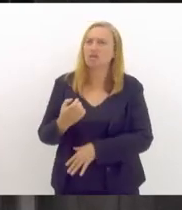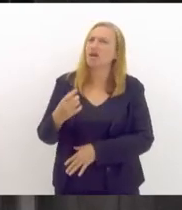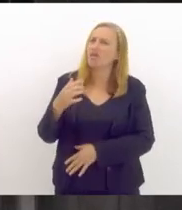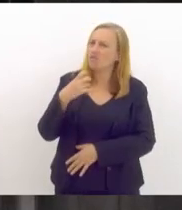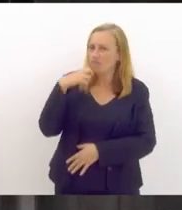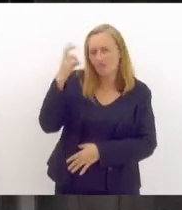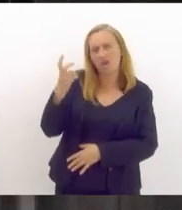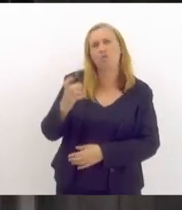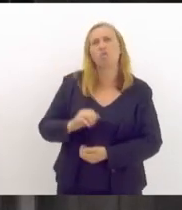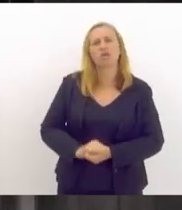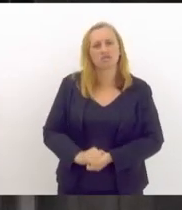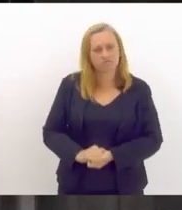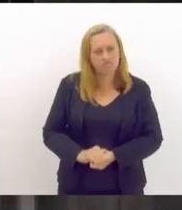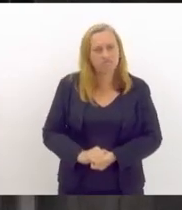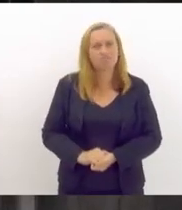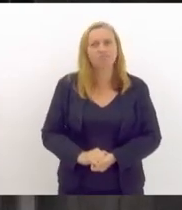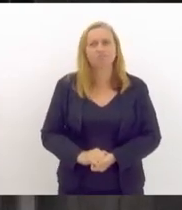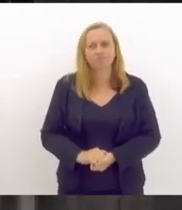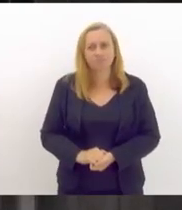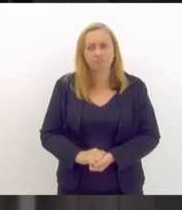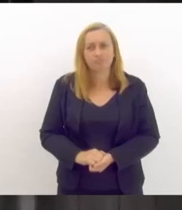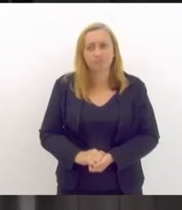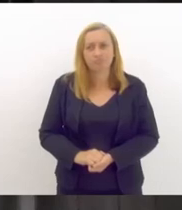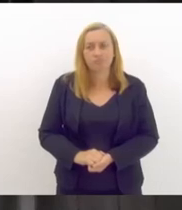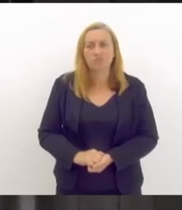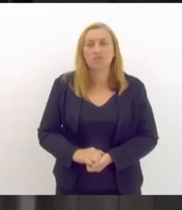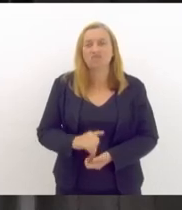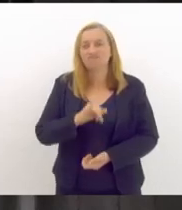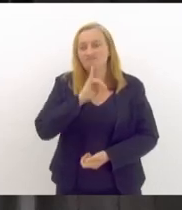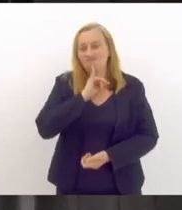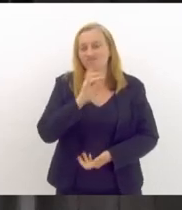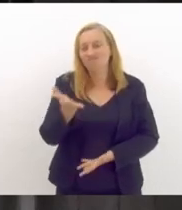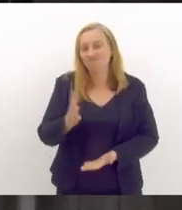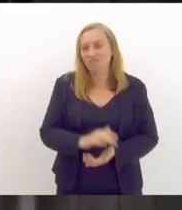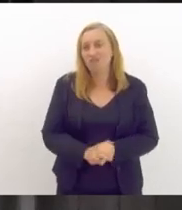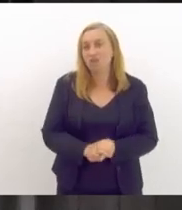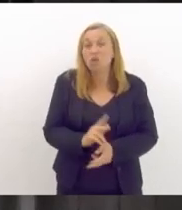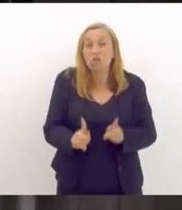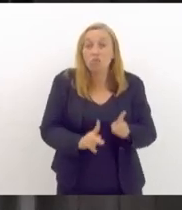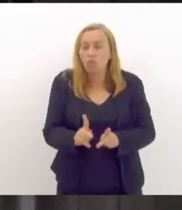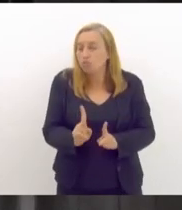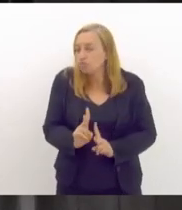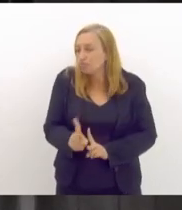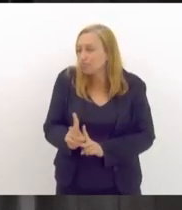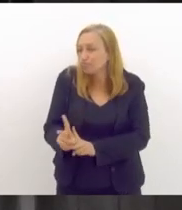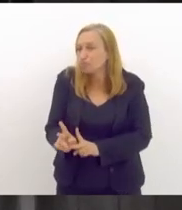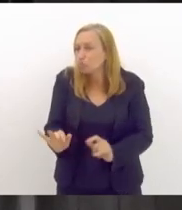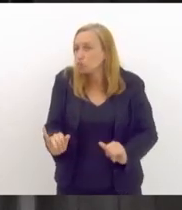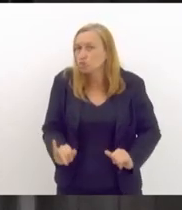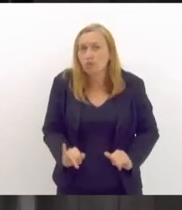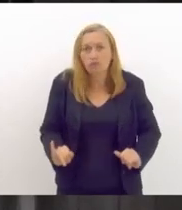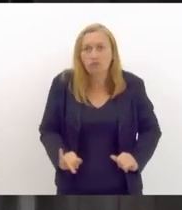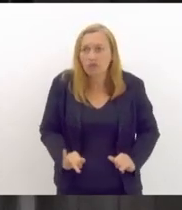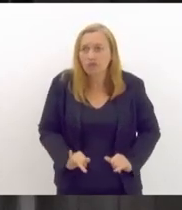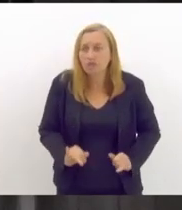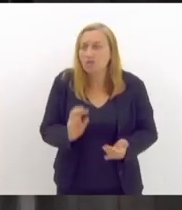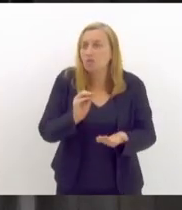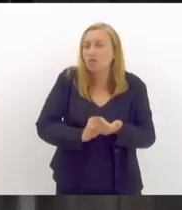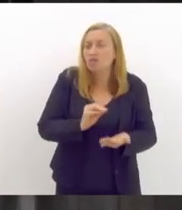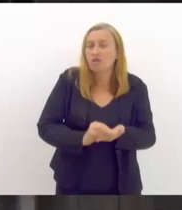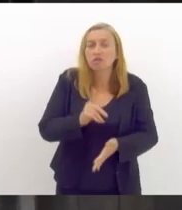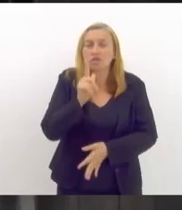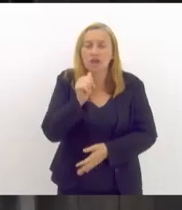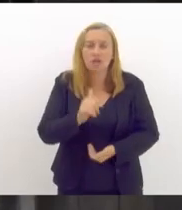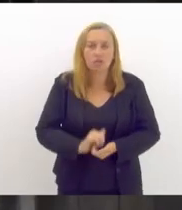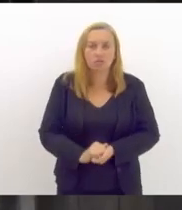Essa empresa é uma vergonha infelizmente a população continua sofrendo com a falta d'água